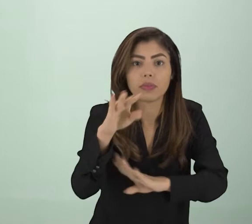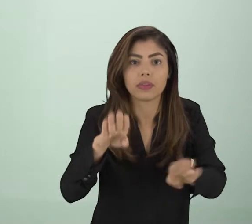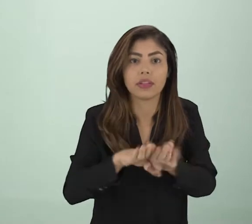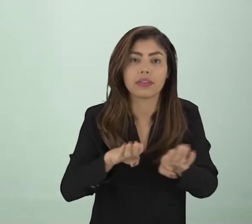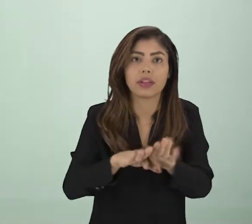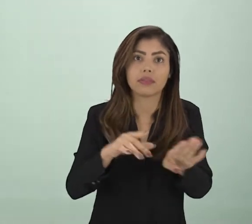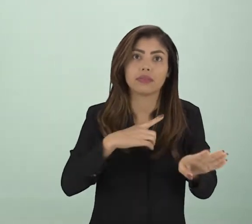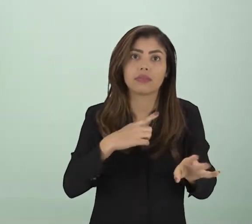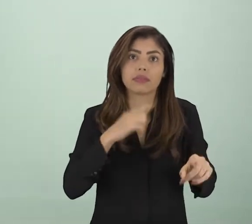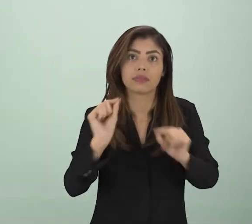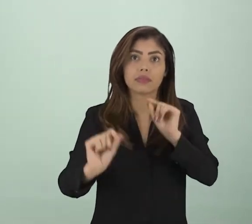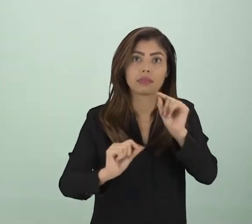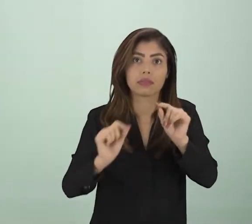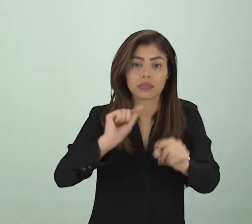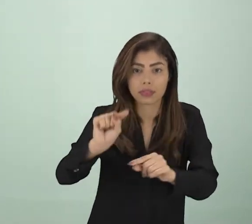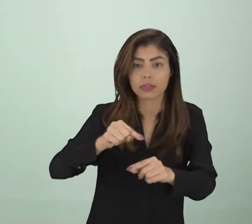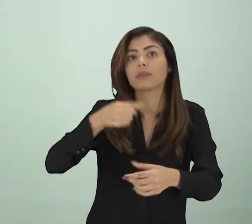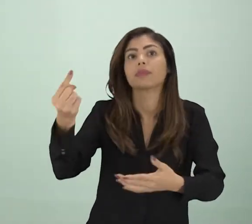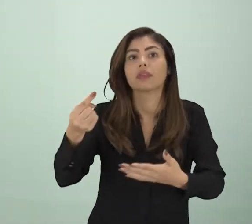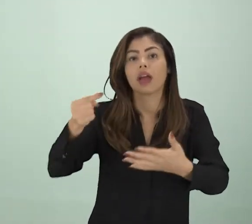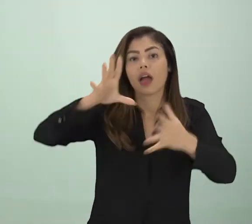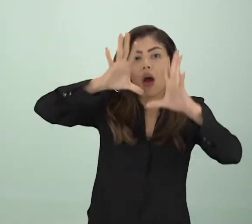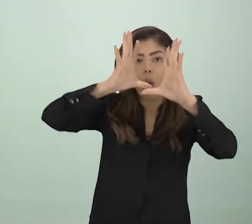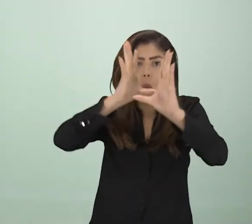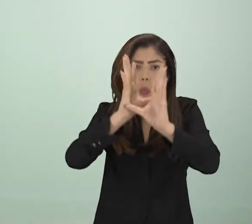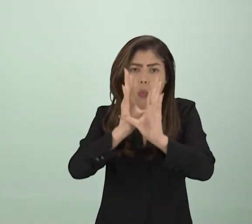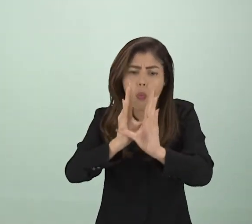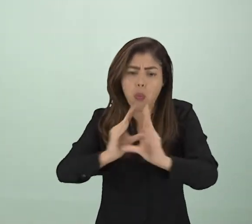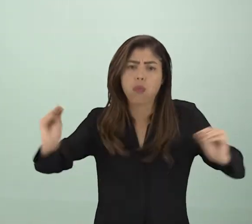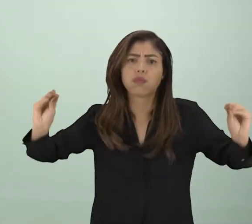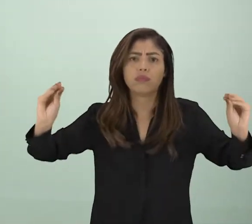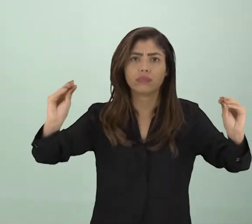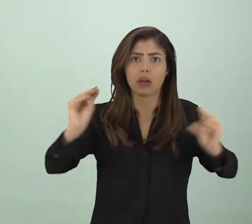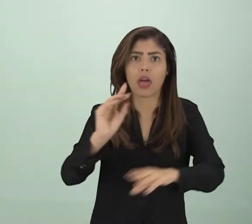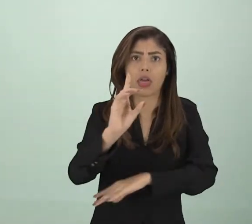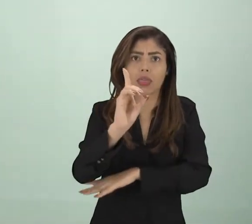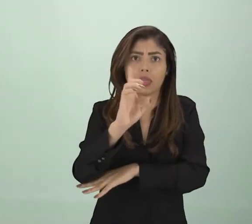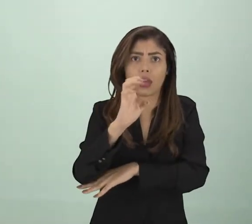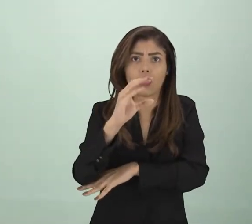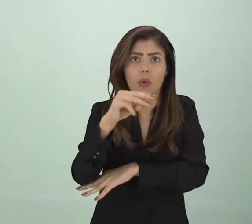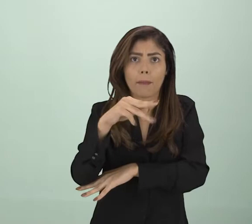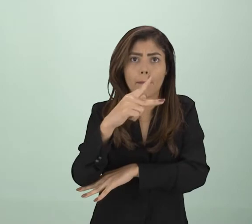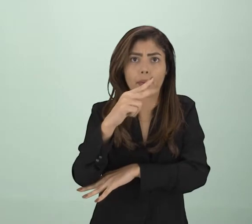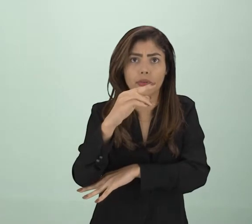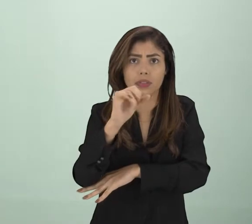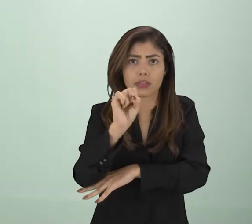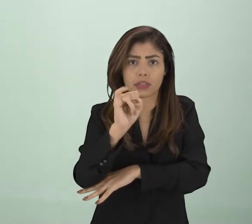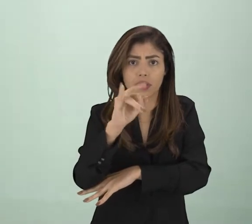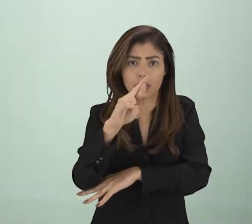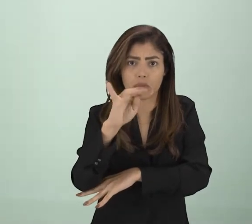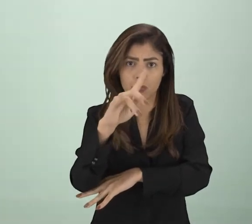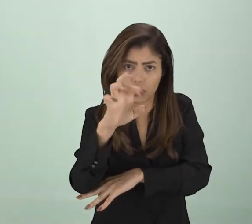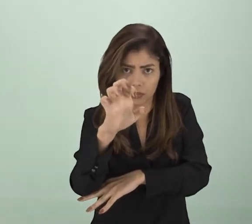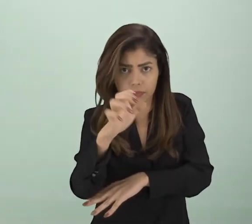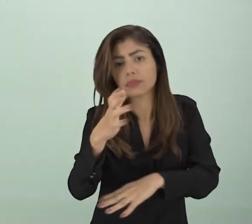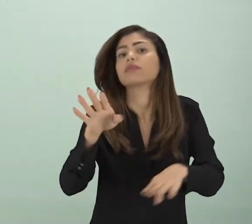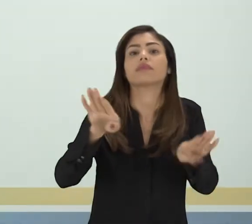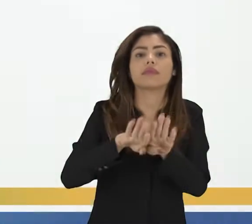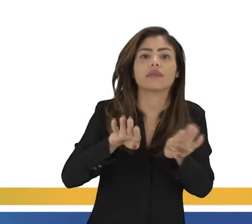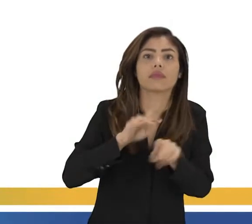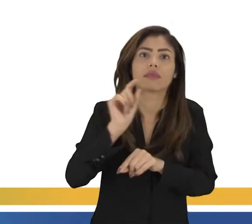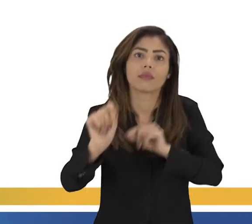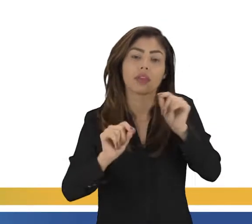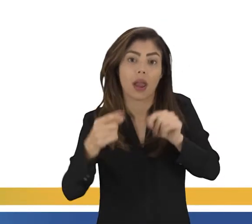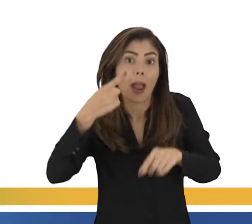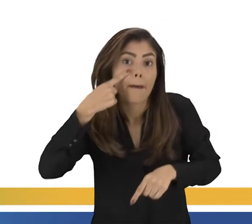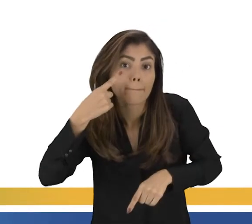toda essa cadeia, eu tenho os decompositores, tá? Que são representados pelos fungos, bactérias, dentre outros. E se você também olhar